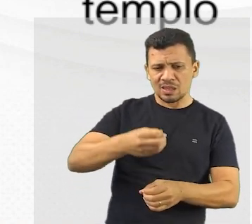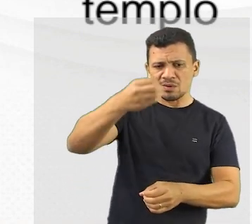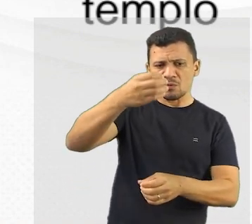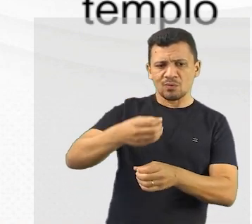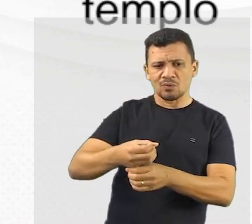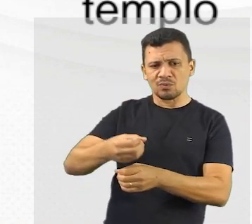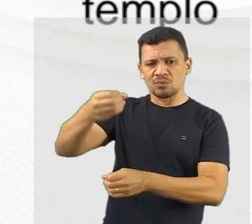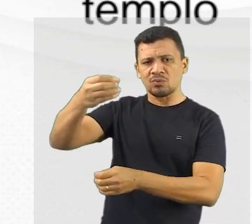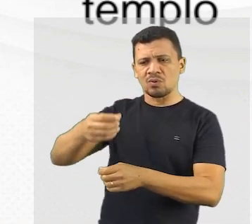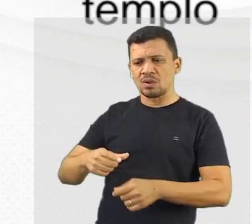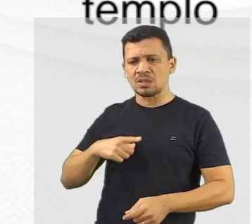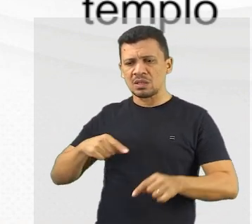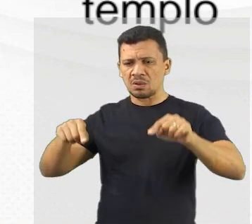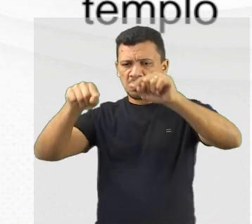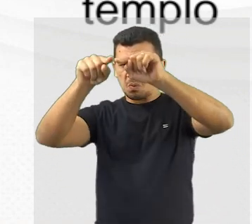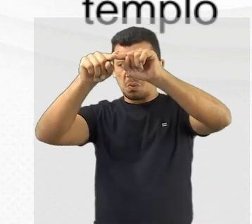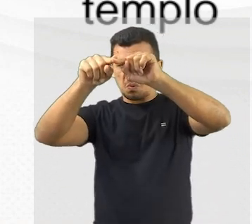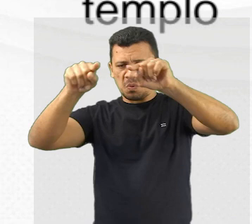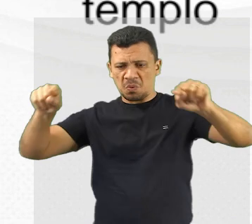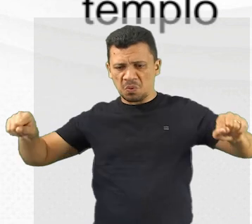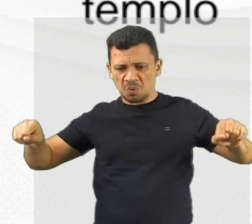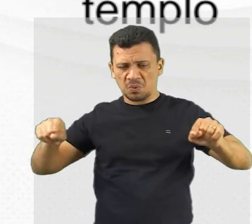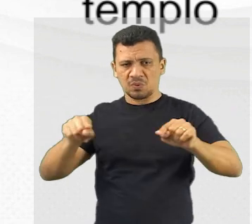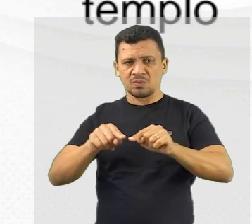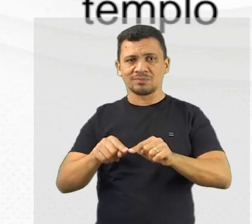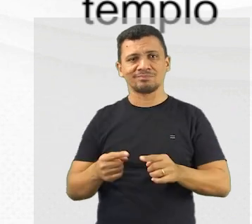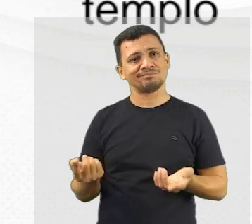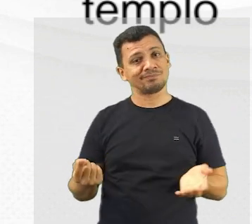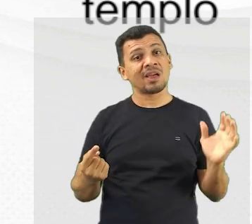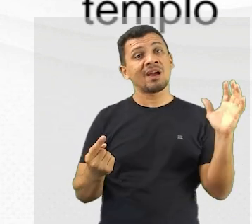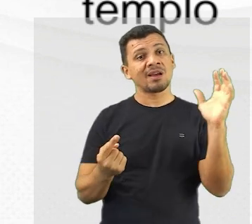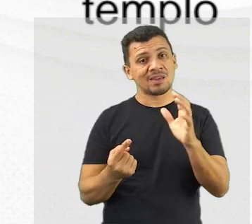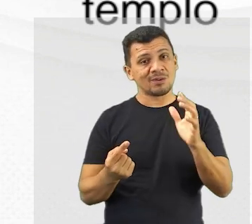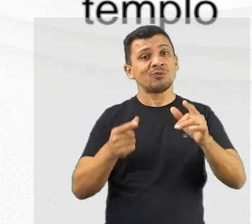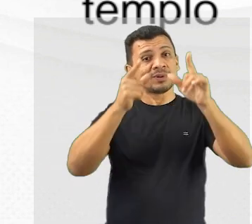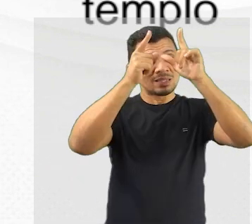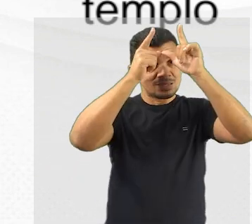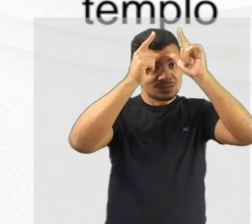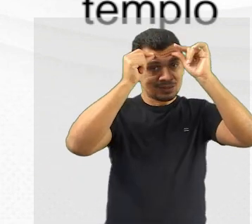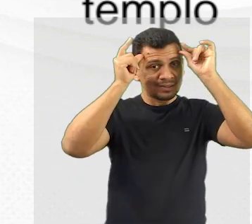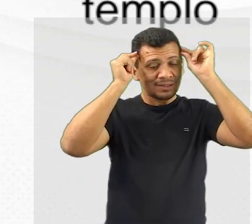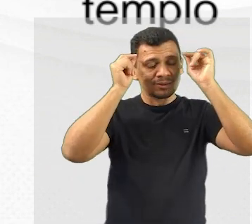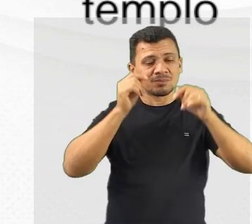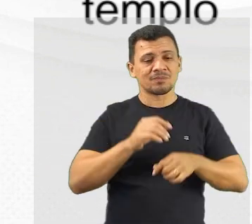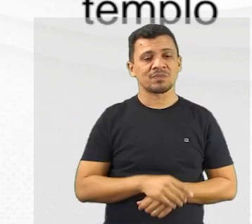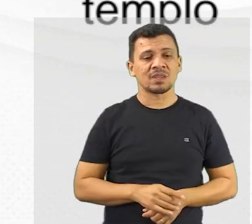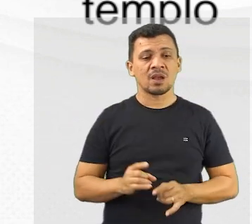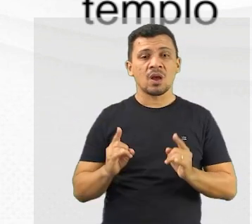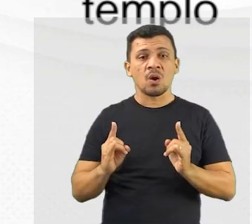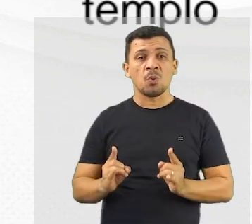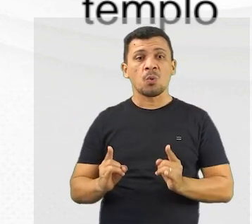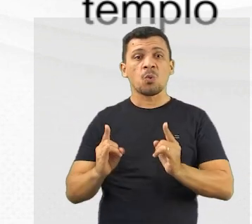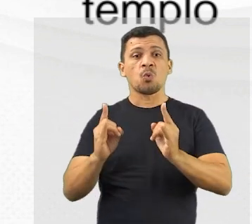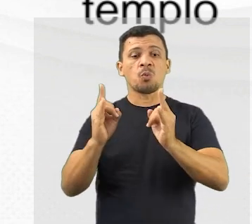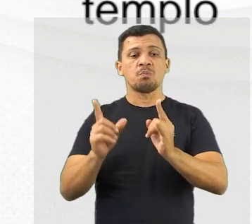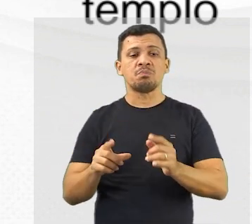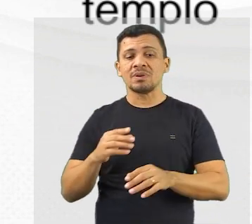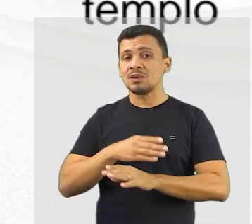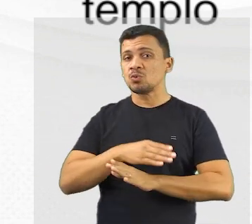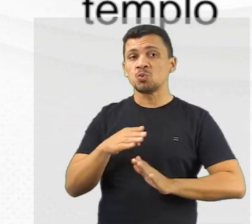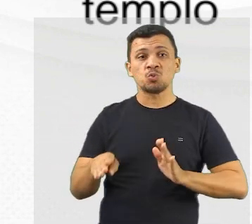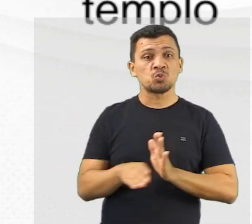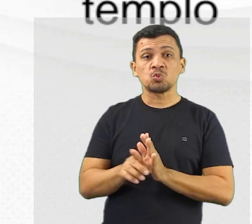falado para vocês que a influência grega e etrusca é muito grande. E o prédio inteiro é um prédio cilíndrico, ele faz isto